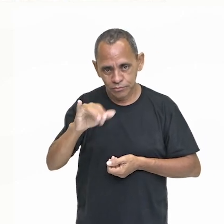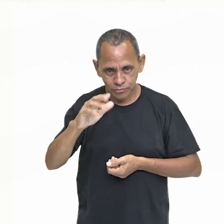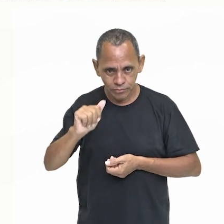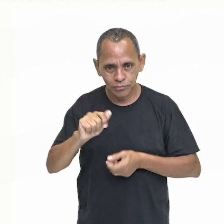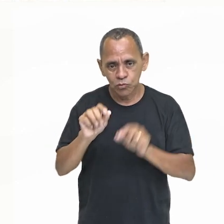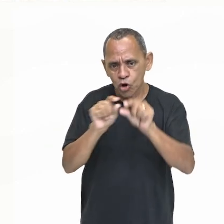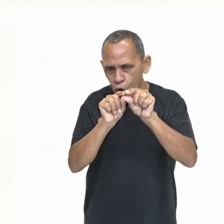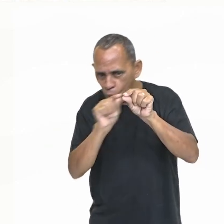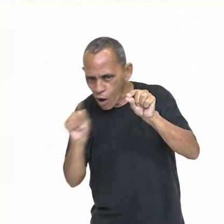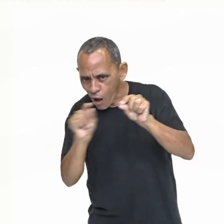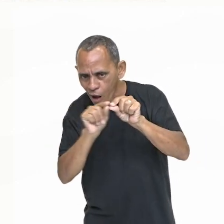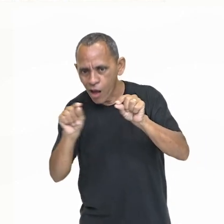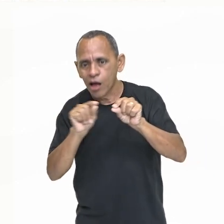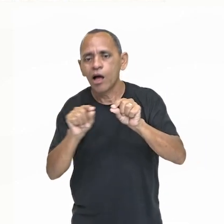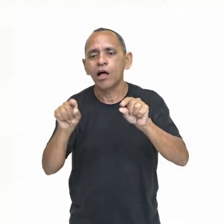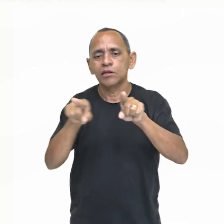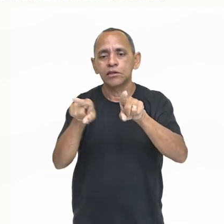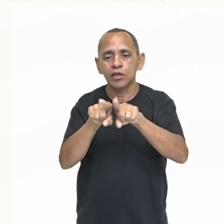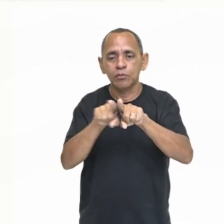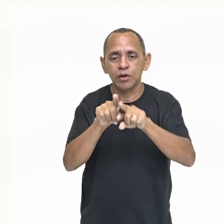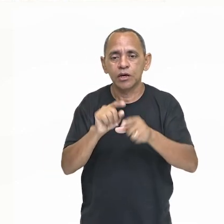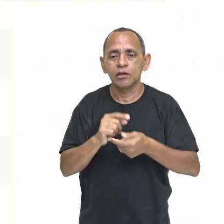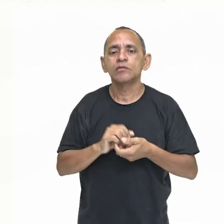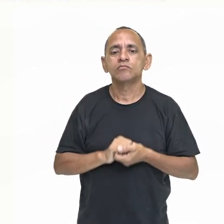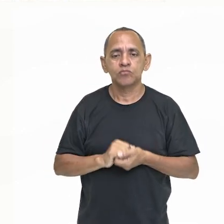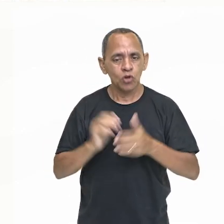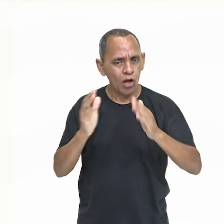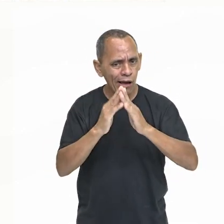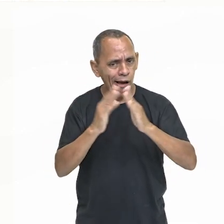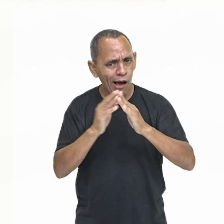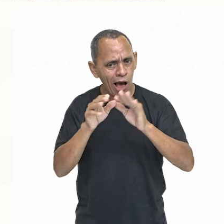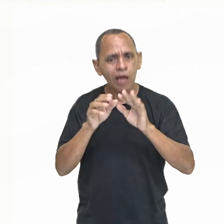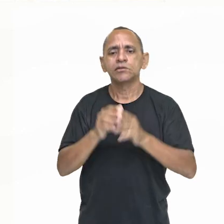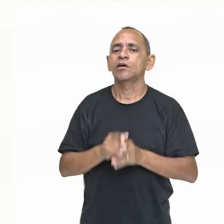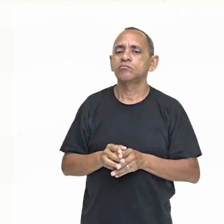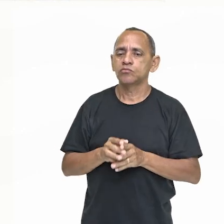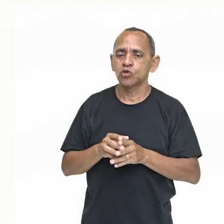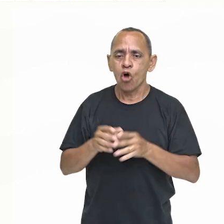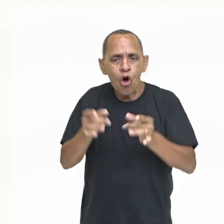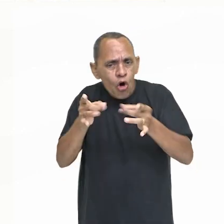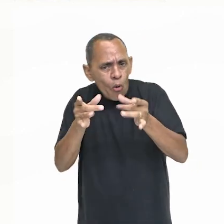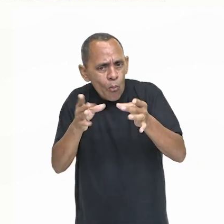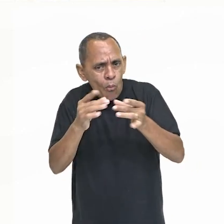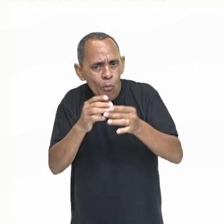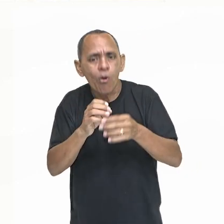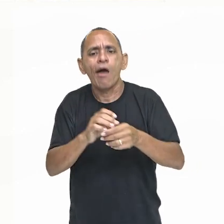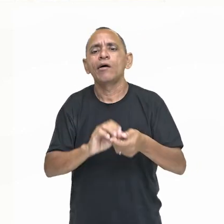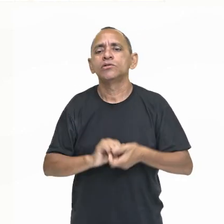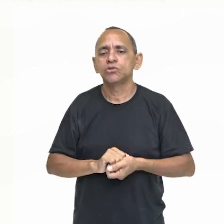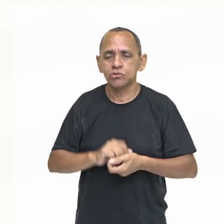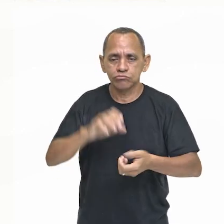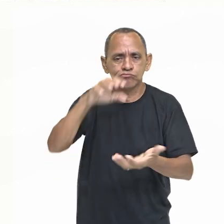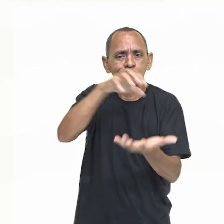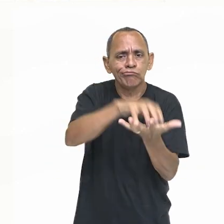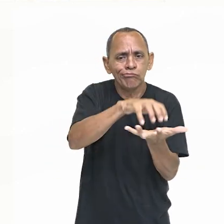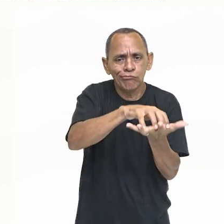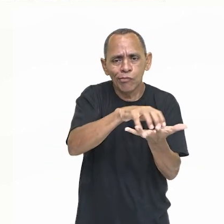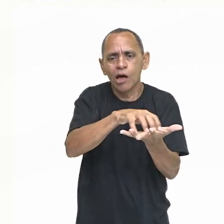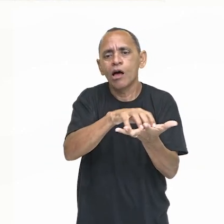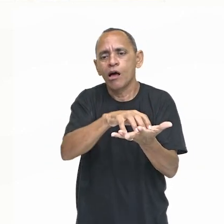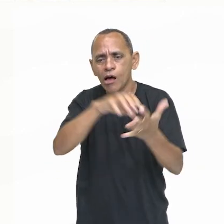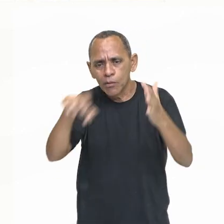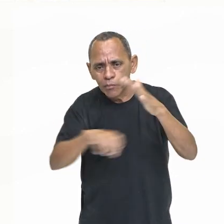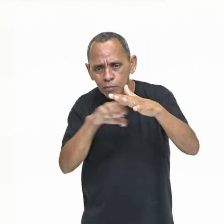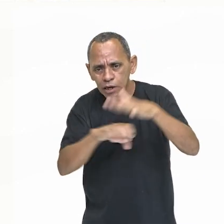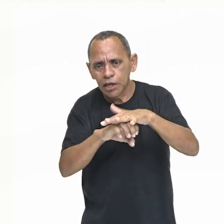ser utilizadas em residências, comércios, indústrias e muitos outros. Como você tem